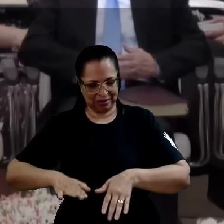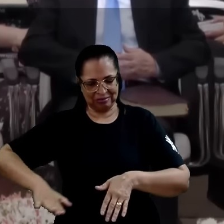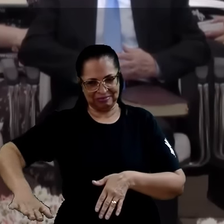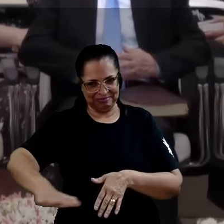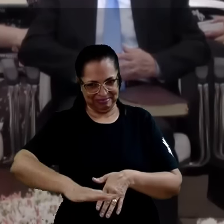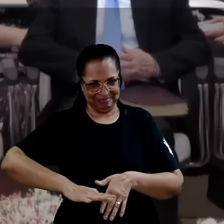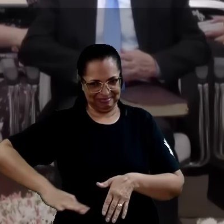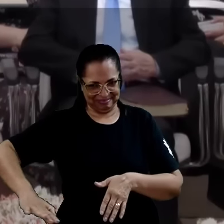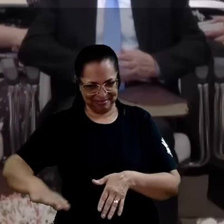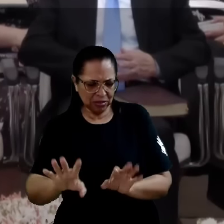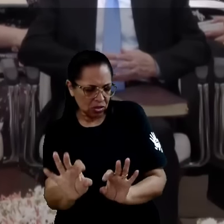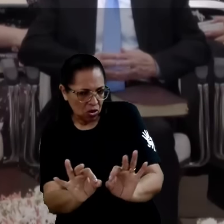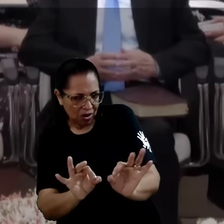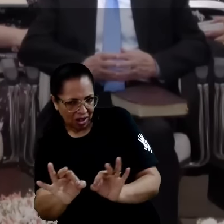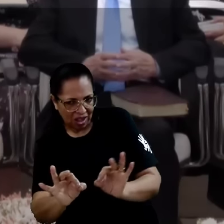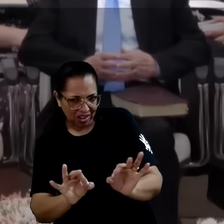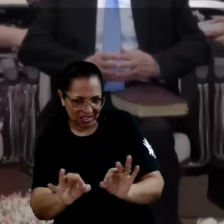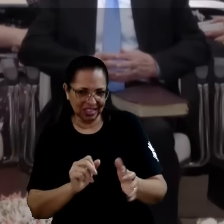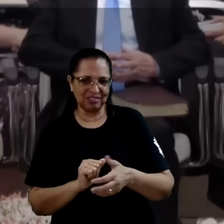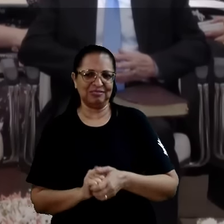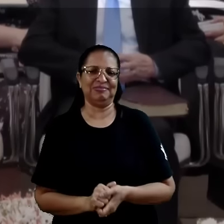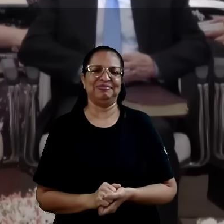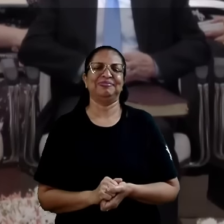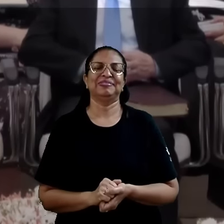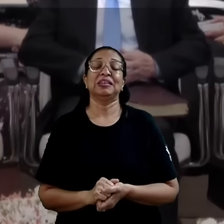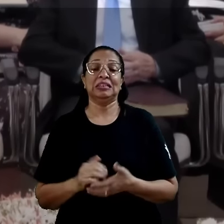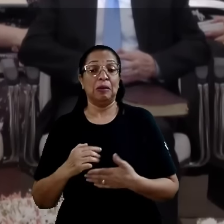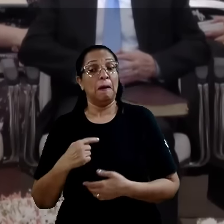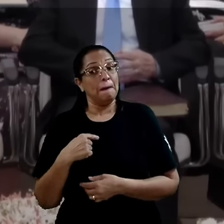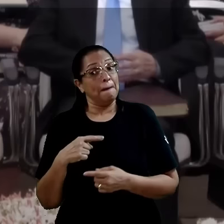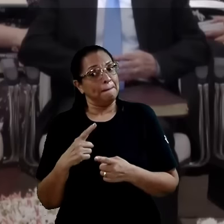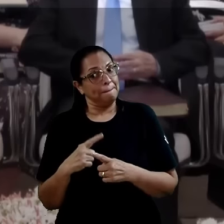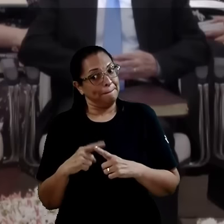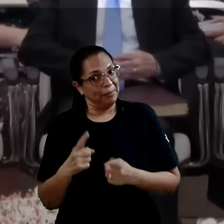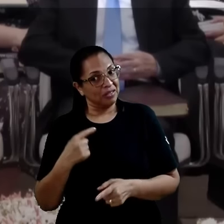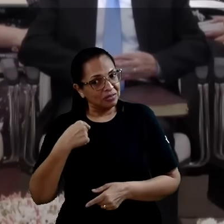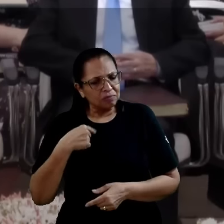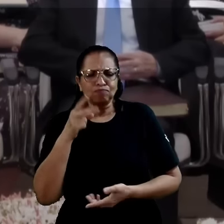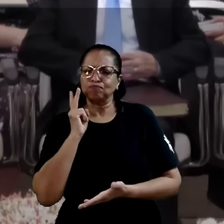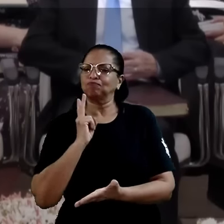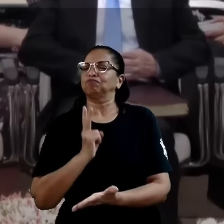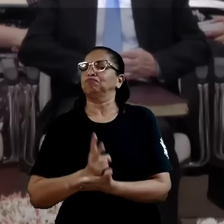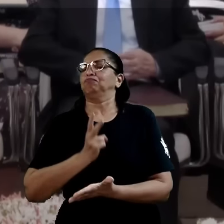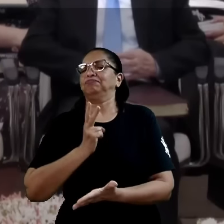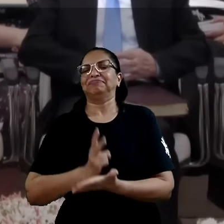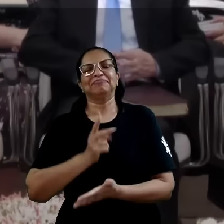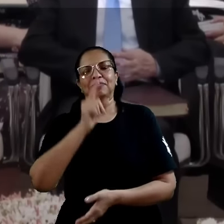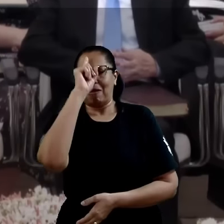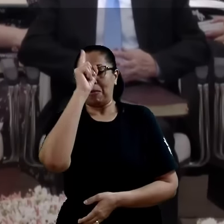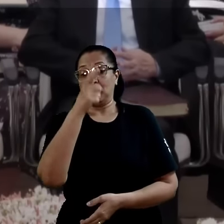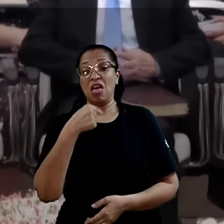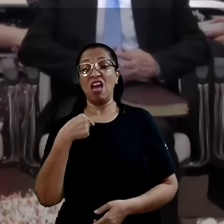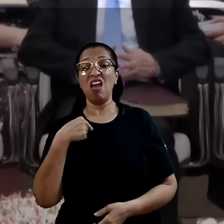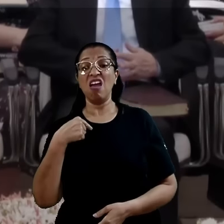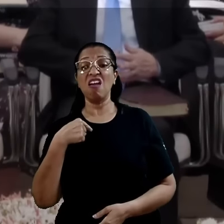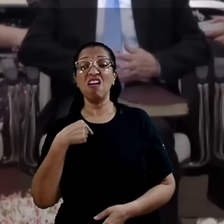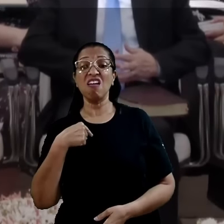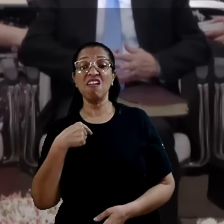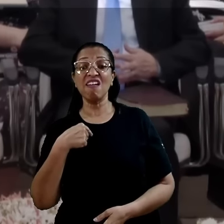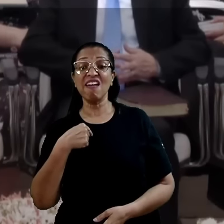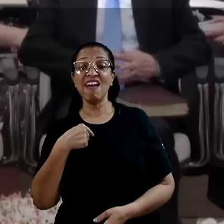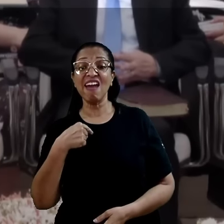legado falava para ela galera você vai ficar na Banda Não não quero vai ficar na Banda eu sou o presidente eu mando você